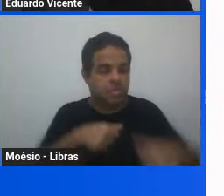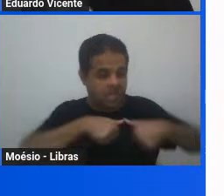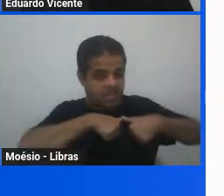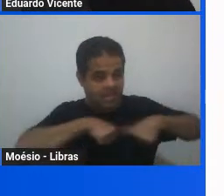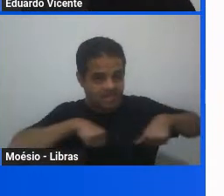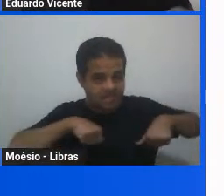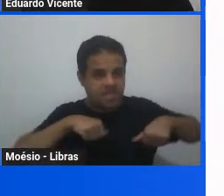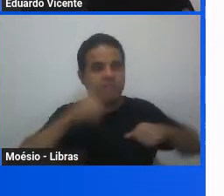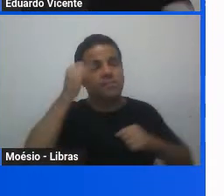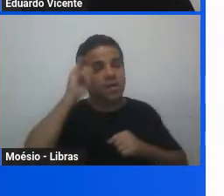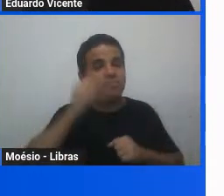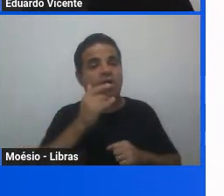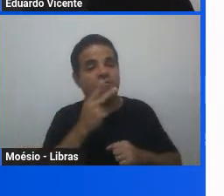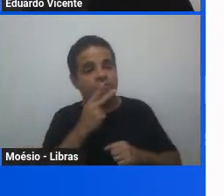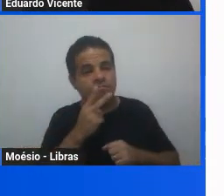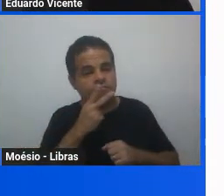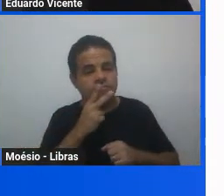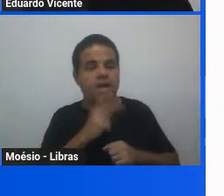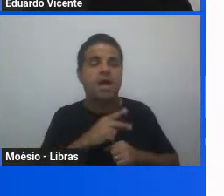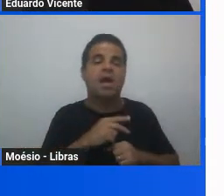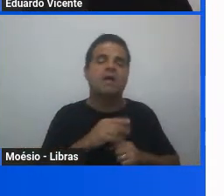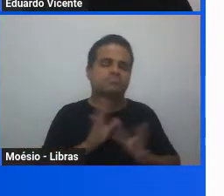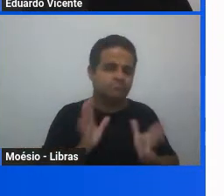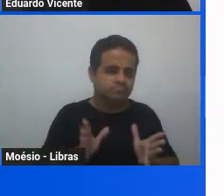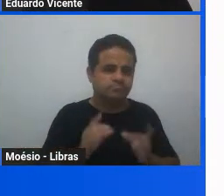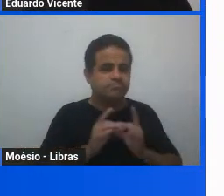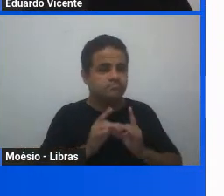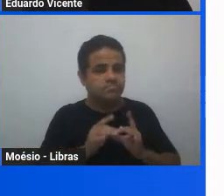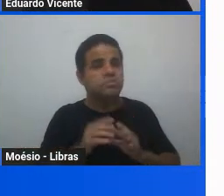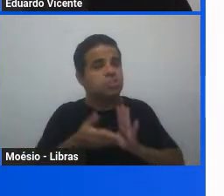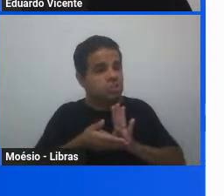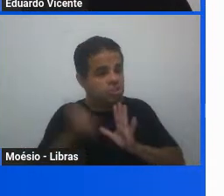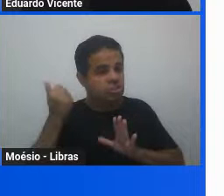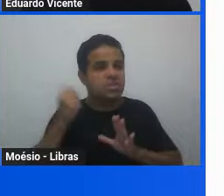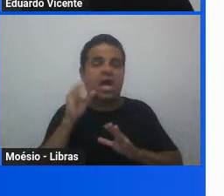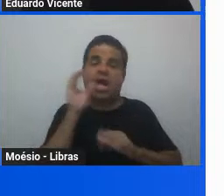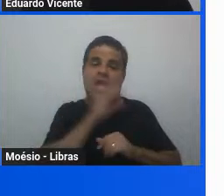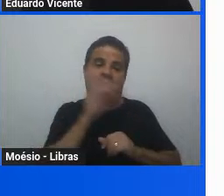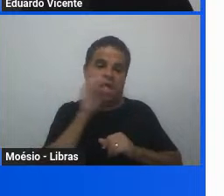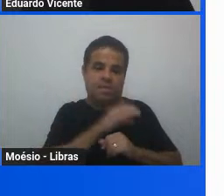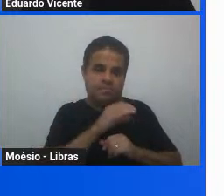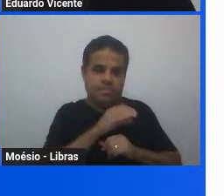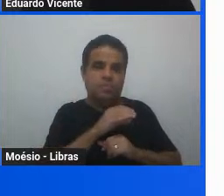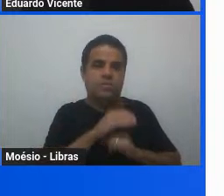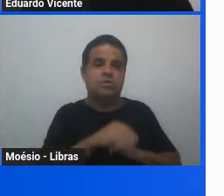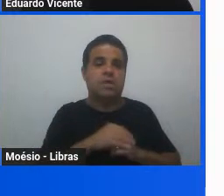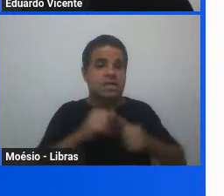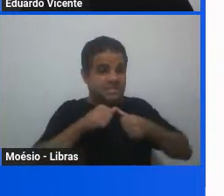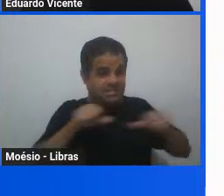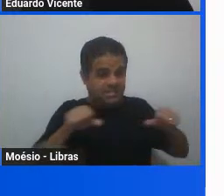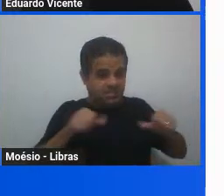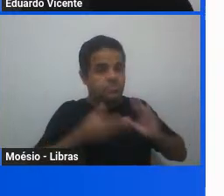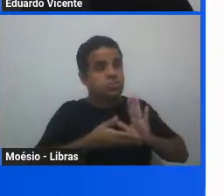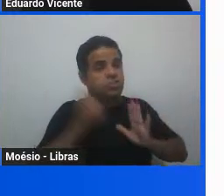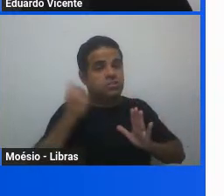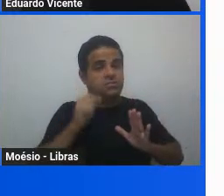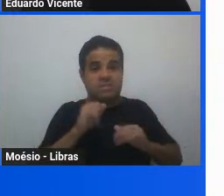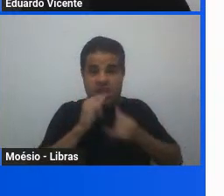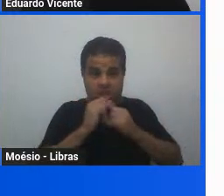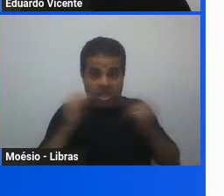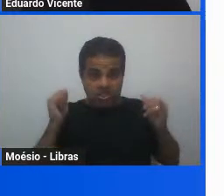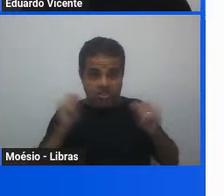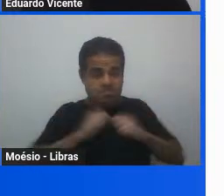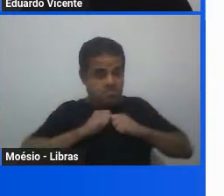não fumar, para liberar nicotina, nós devemos remover rápido este adesivo, porque se o choque for